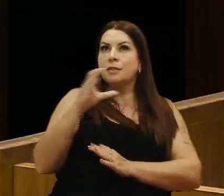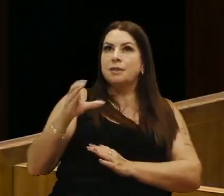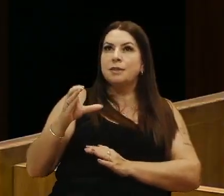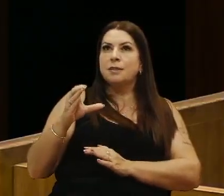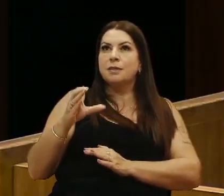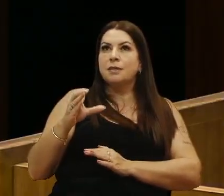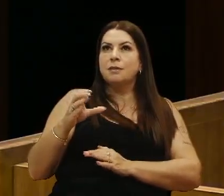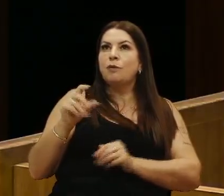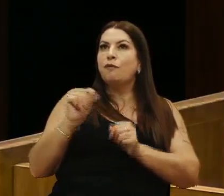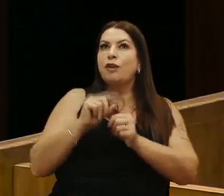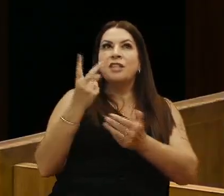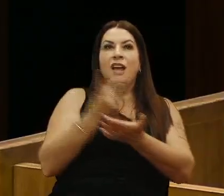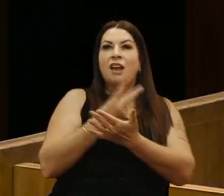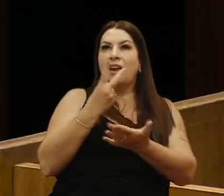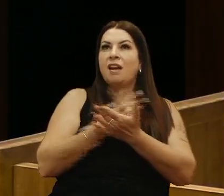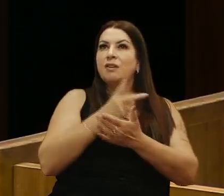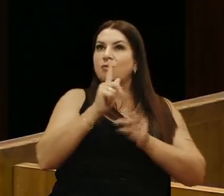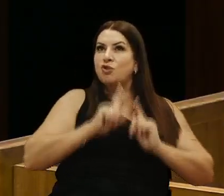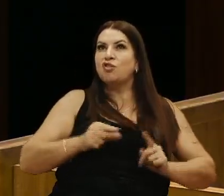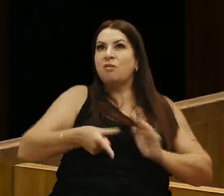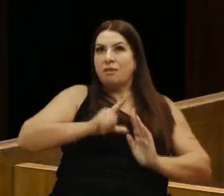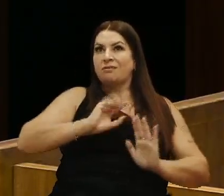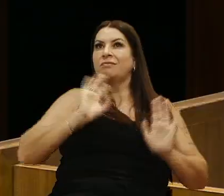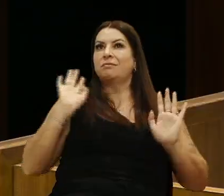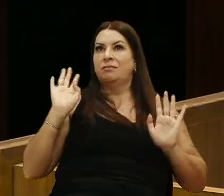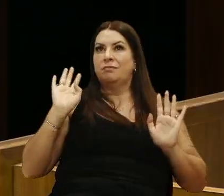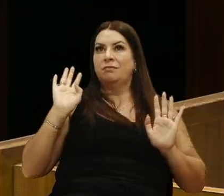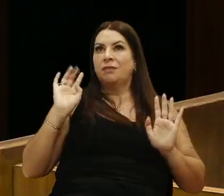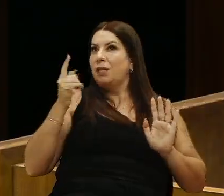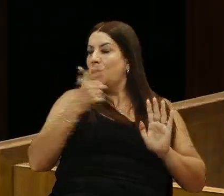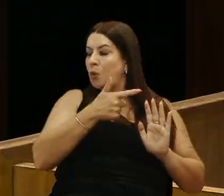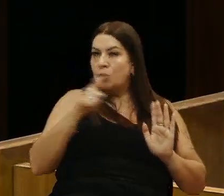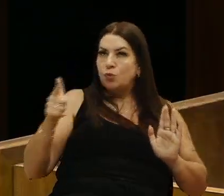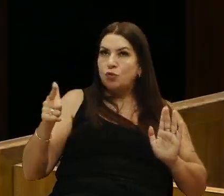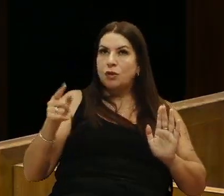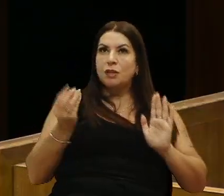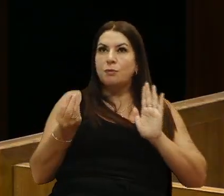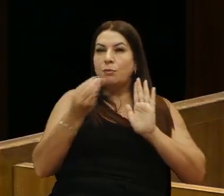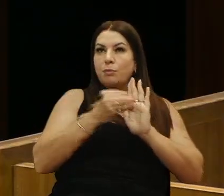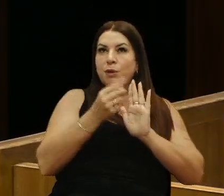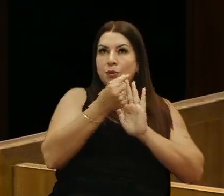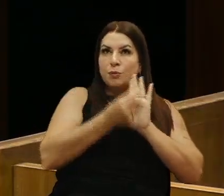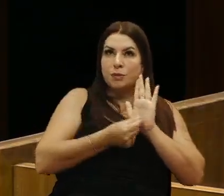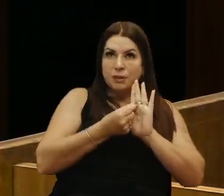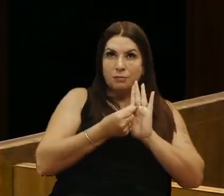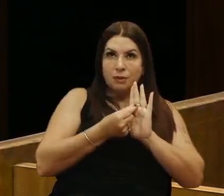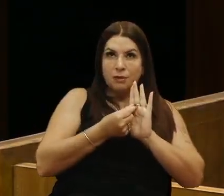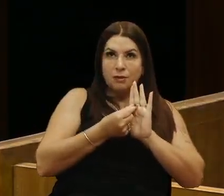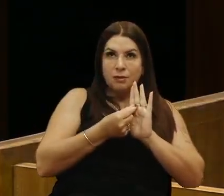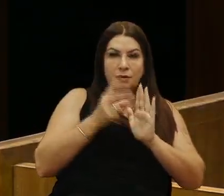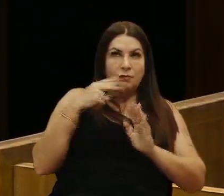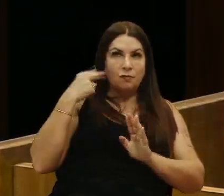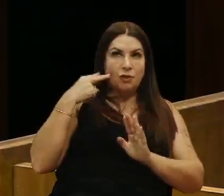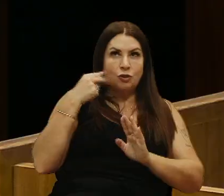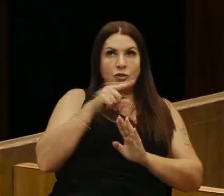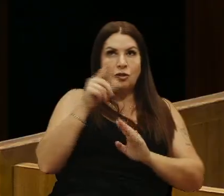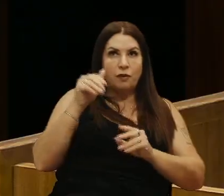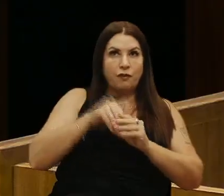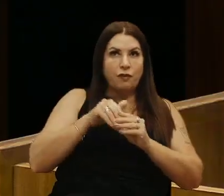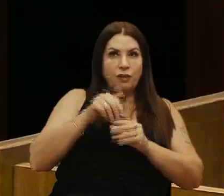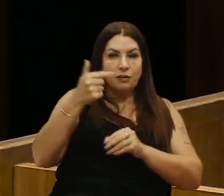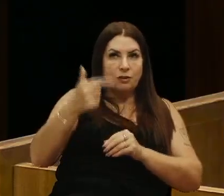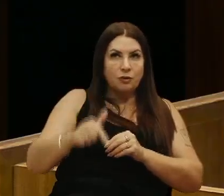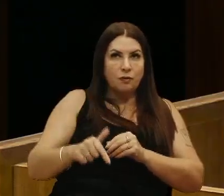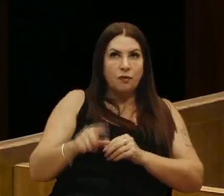mal feito pela gestão anterior, que não tinha previsto no orçamento. E os vereadores aqui tiveram que votar